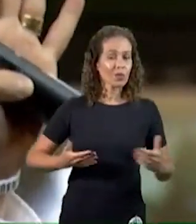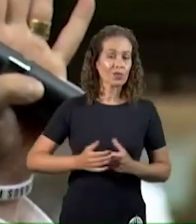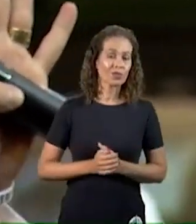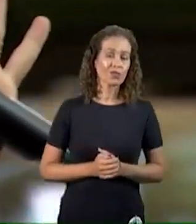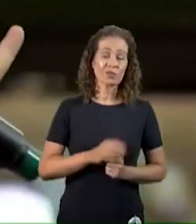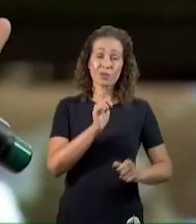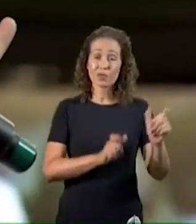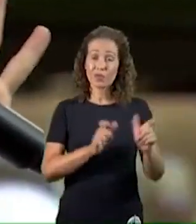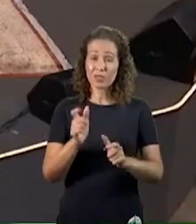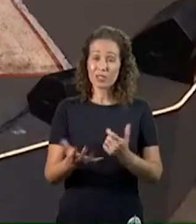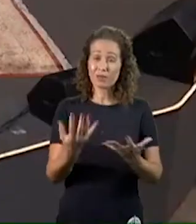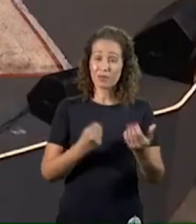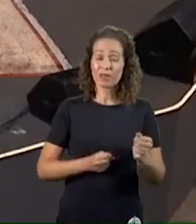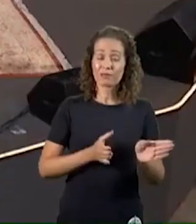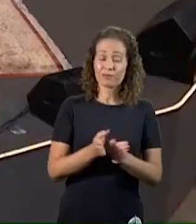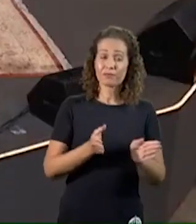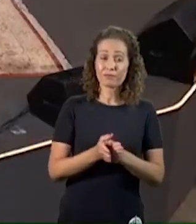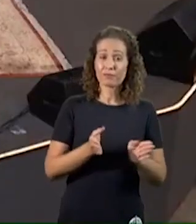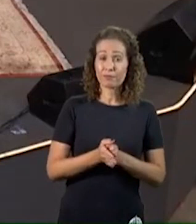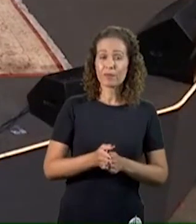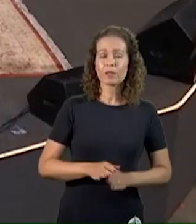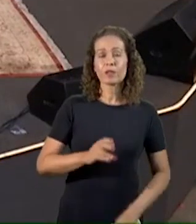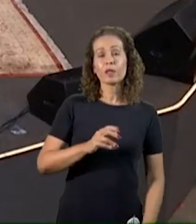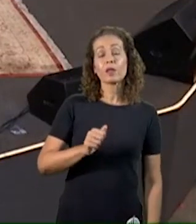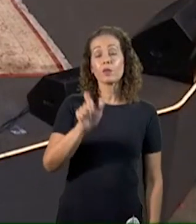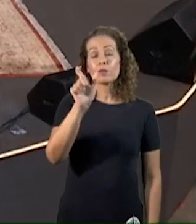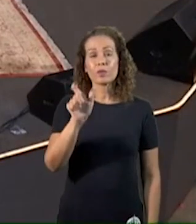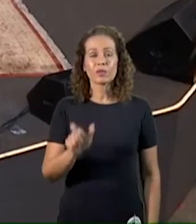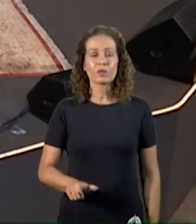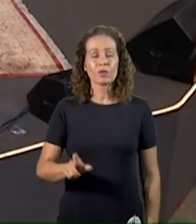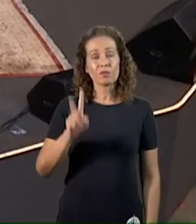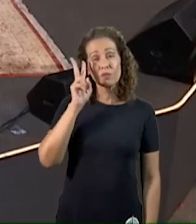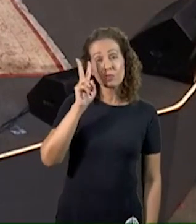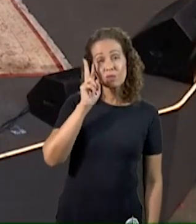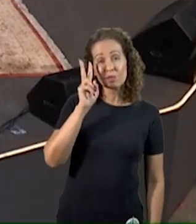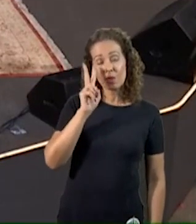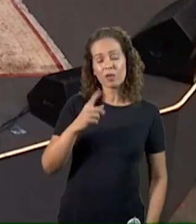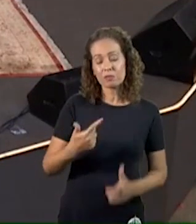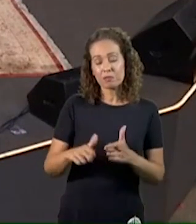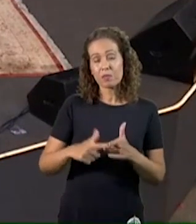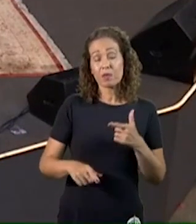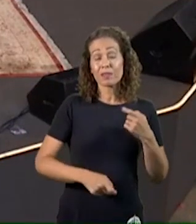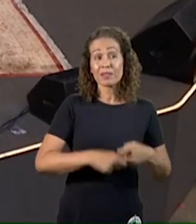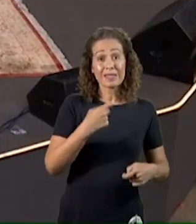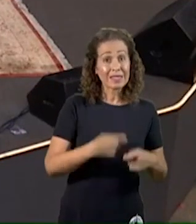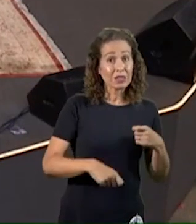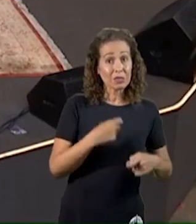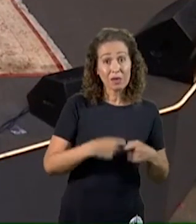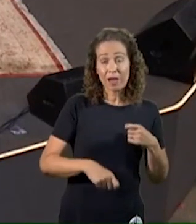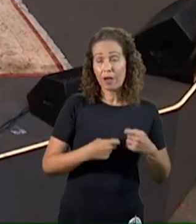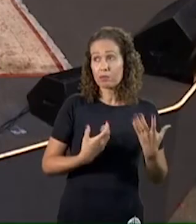histórico sexual desse tamanho e com uma depressão também desse tamanho. Deixa eu te explicar uma coisa, presta muita